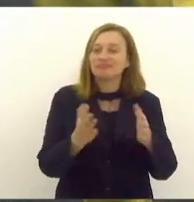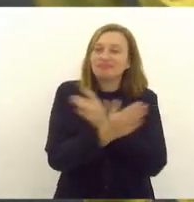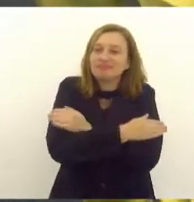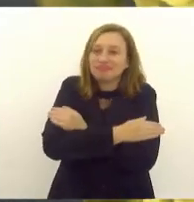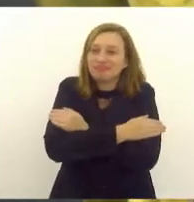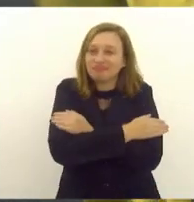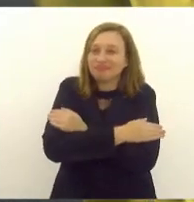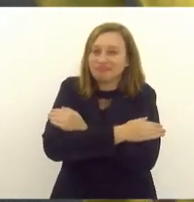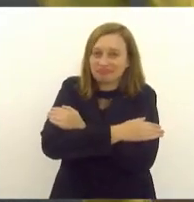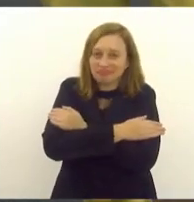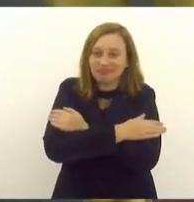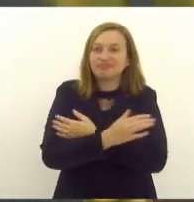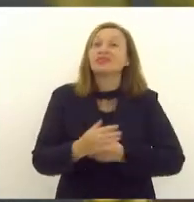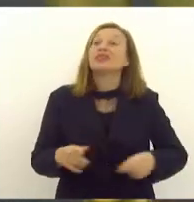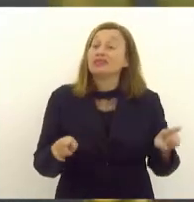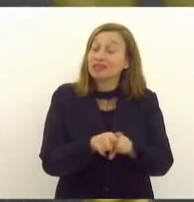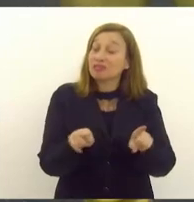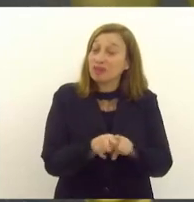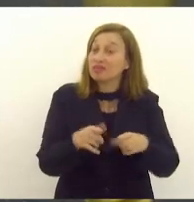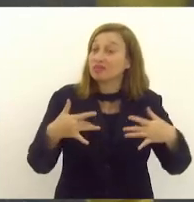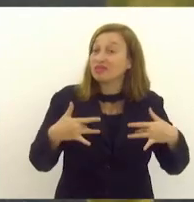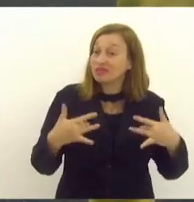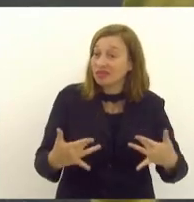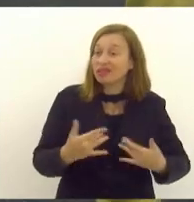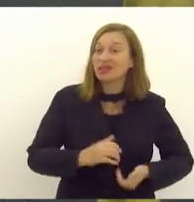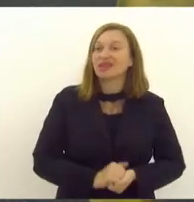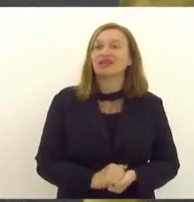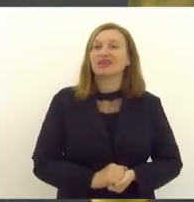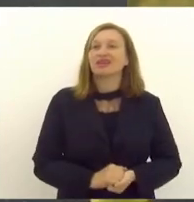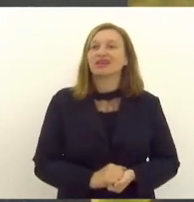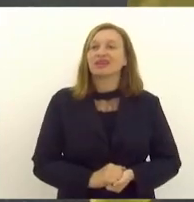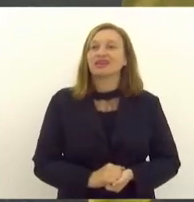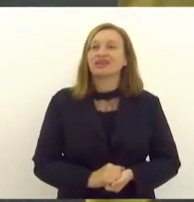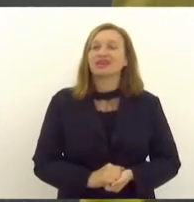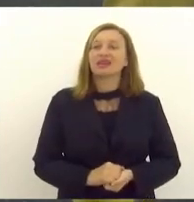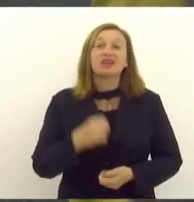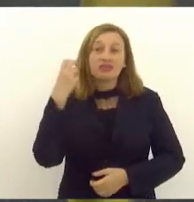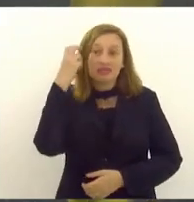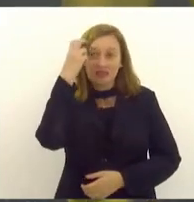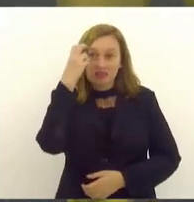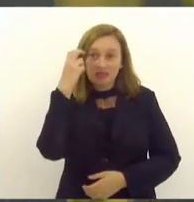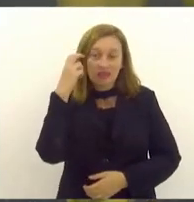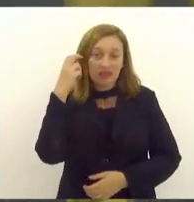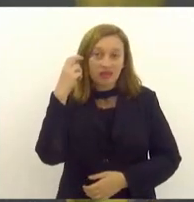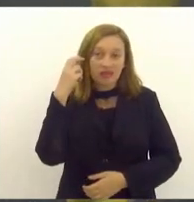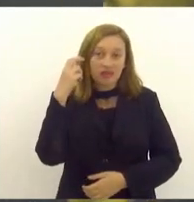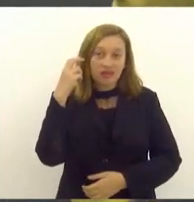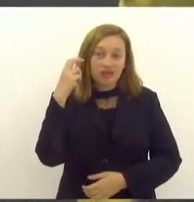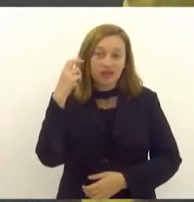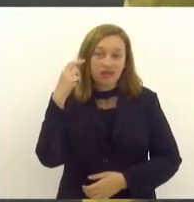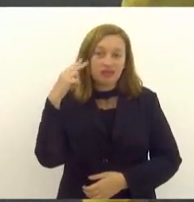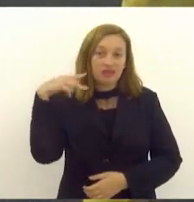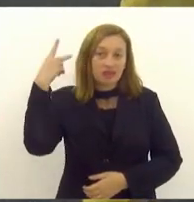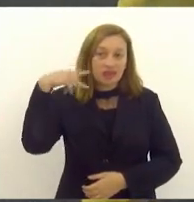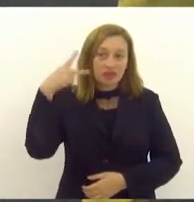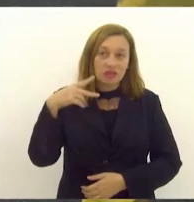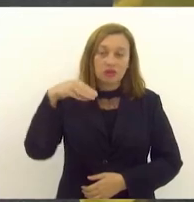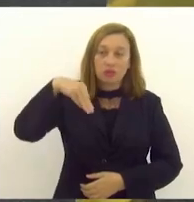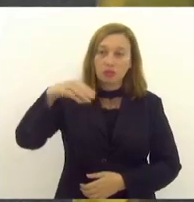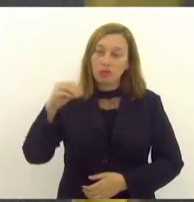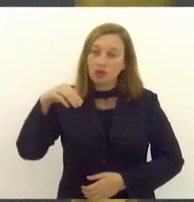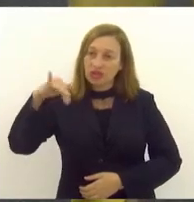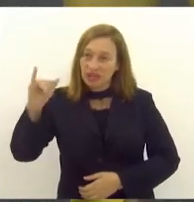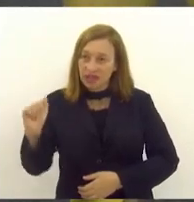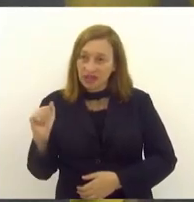abraço e uma isso também solidariedade a vereadora Mônica Benício e igual